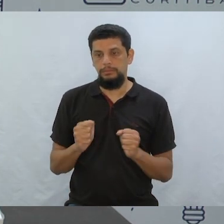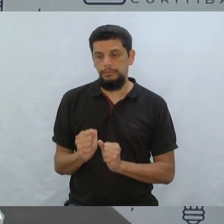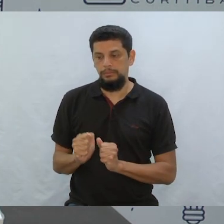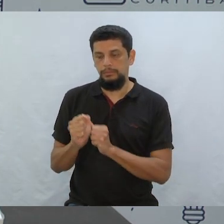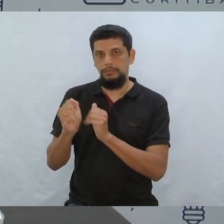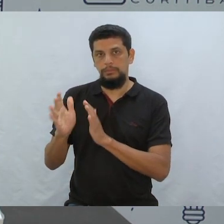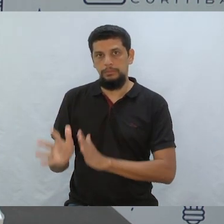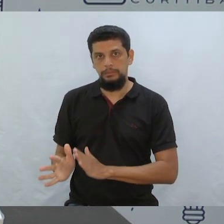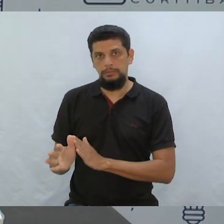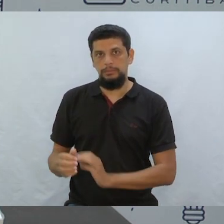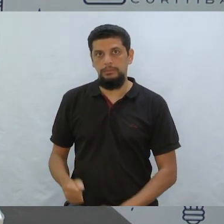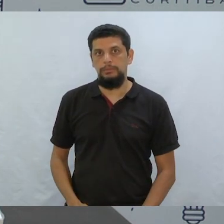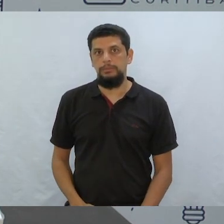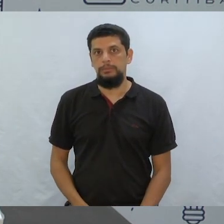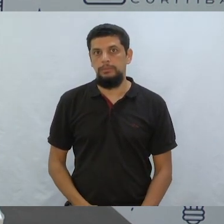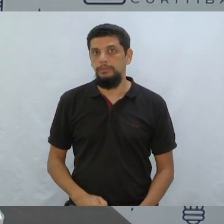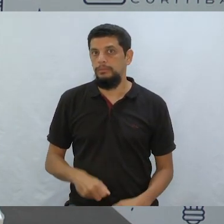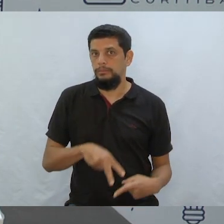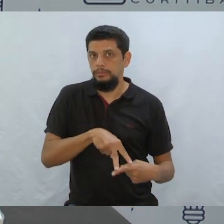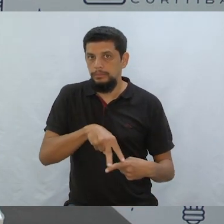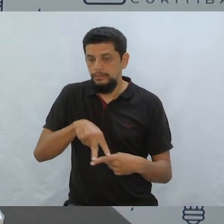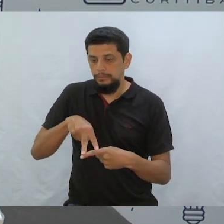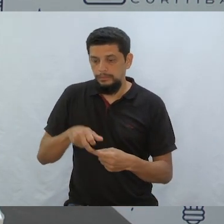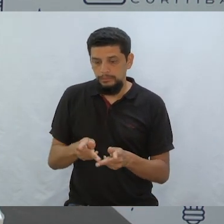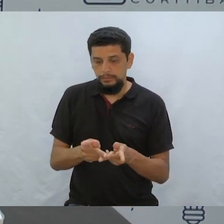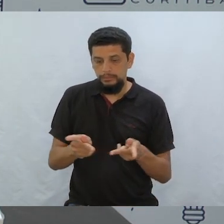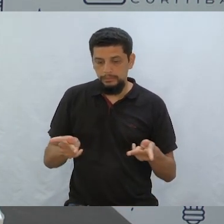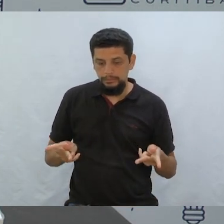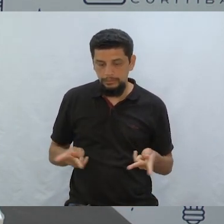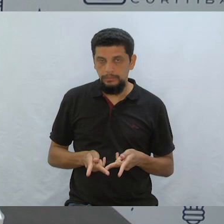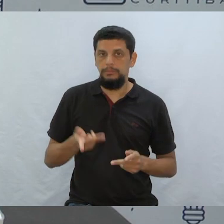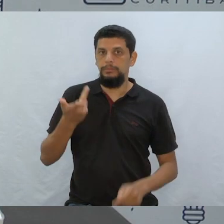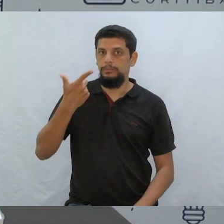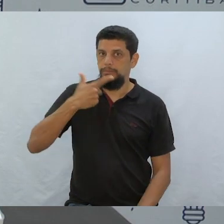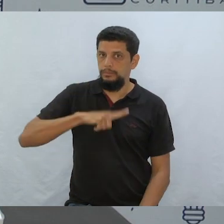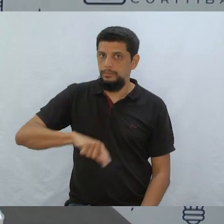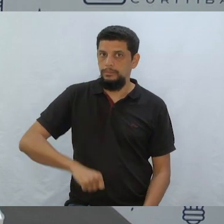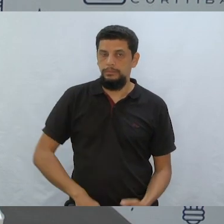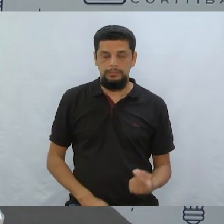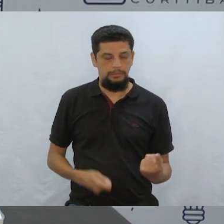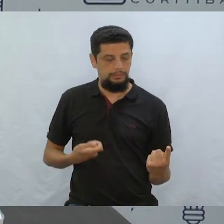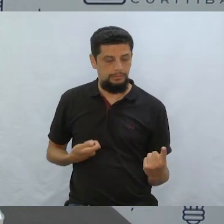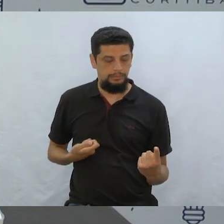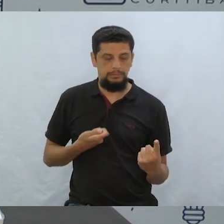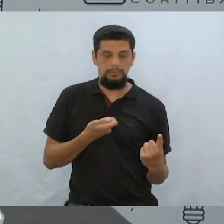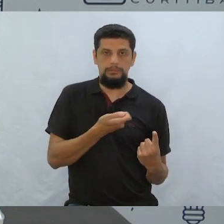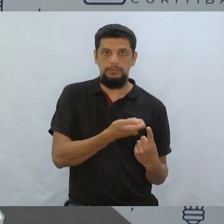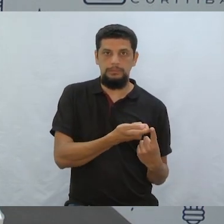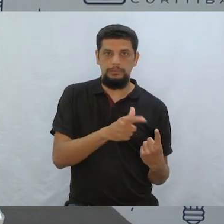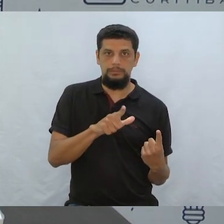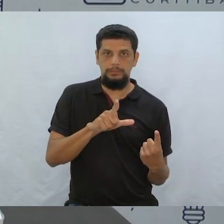Agora sobraram ainda alguns pedaços de pizza. Então vamos novamente. Um para o Léo,